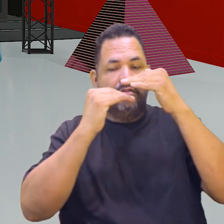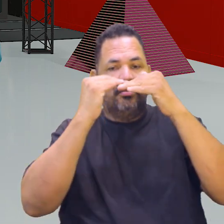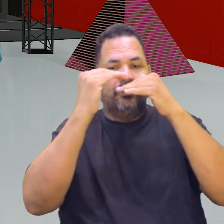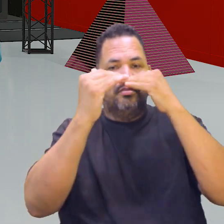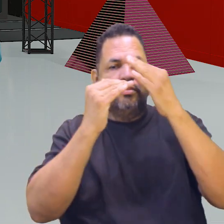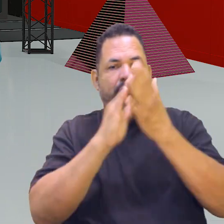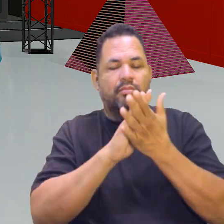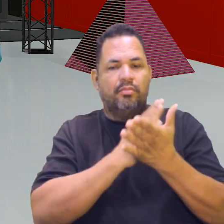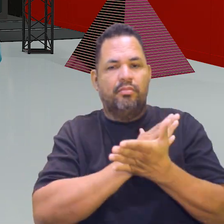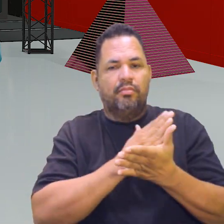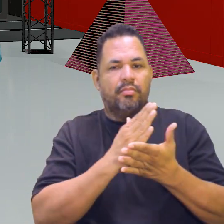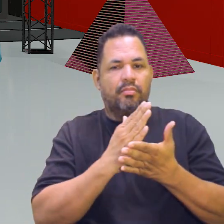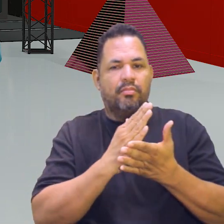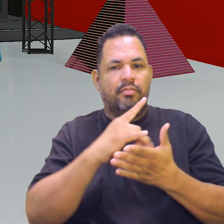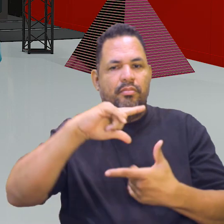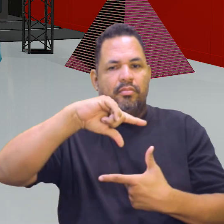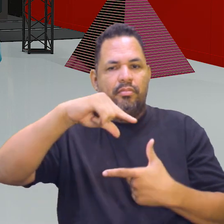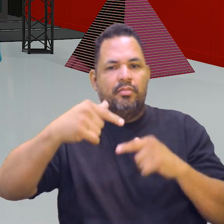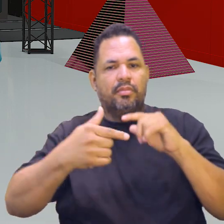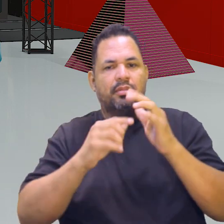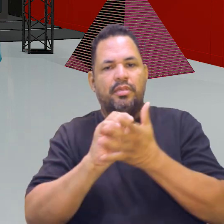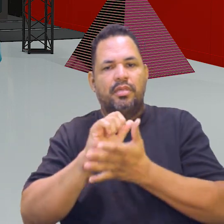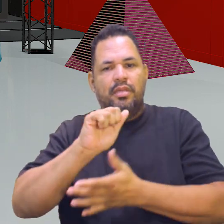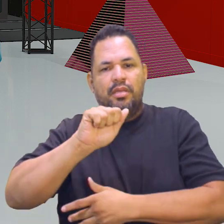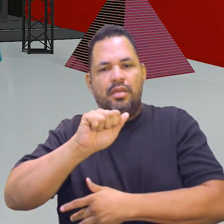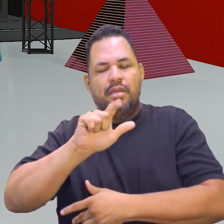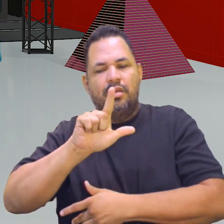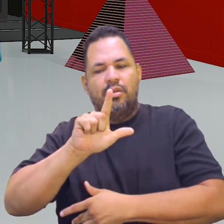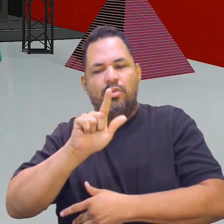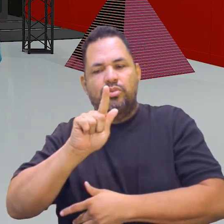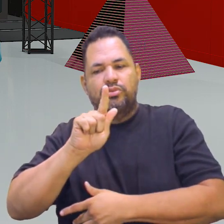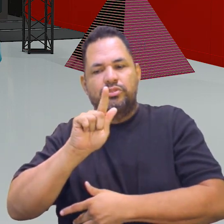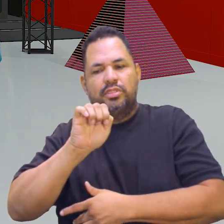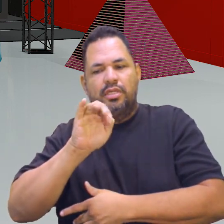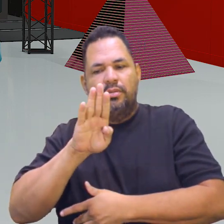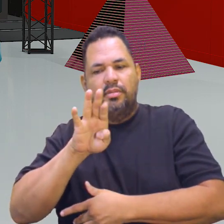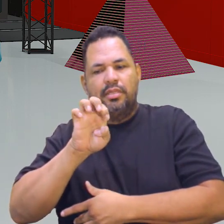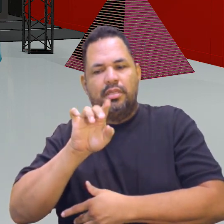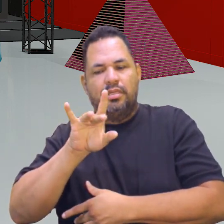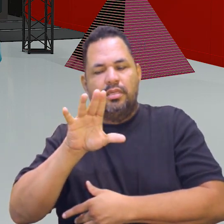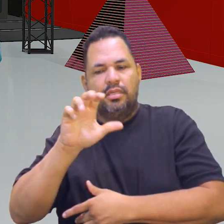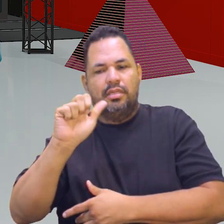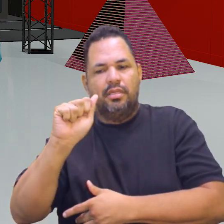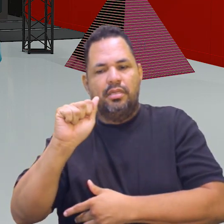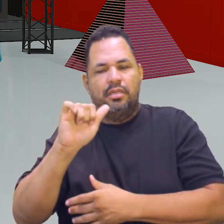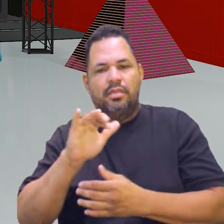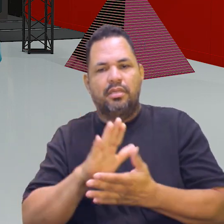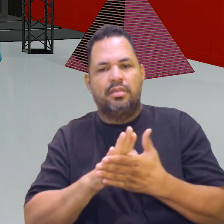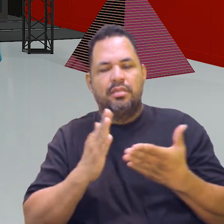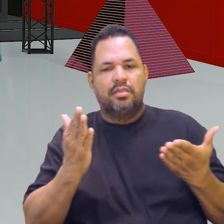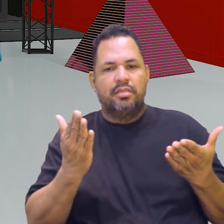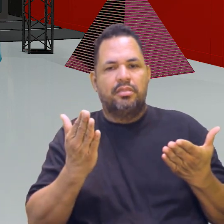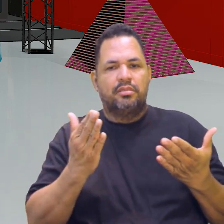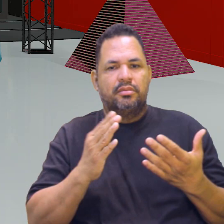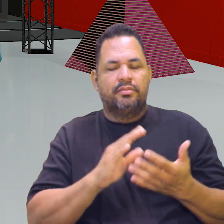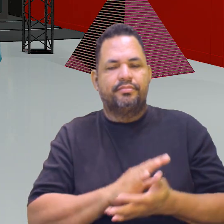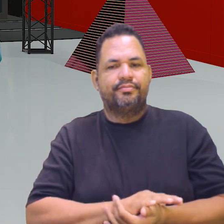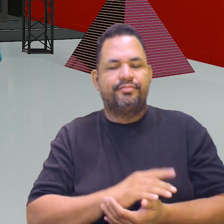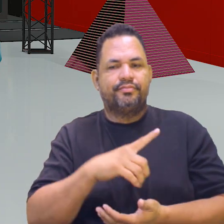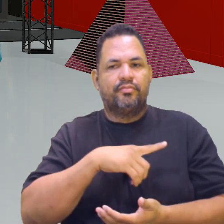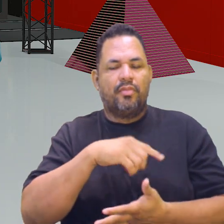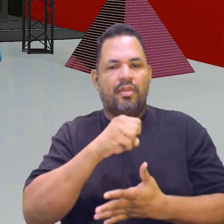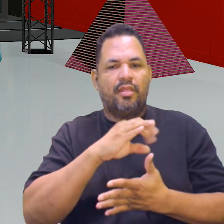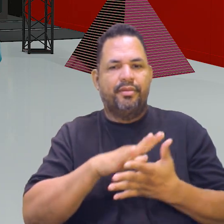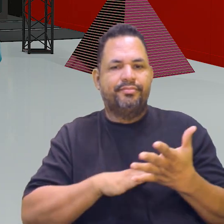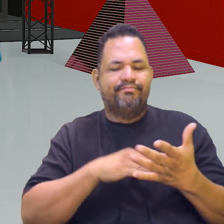vir geométrica e algébrica. Então, às vezes vai dar um trabalho, na atividade que foi para vocês, da aula anterior,